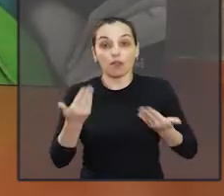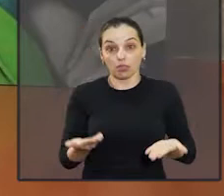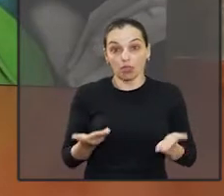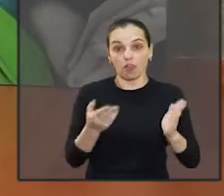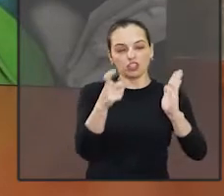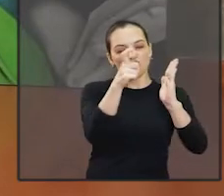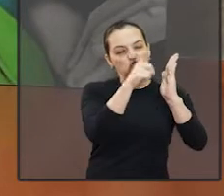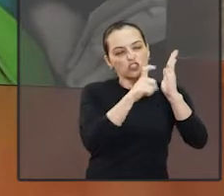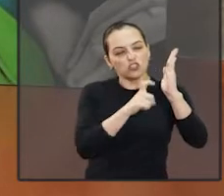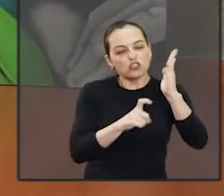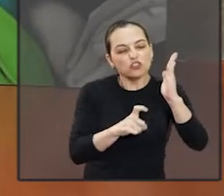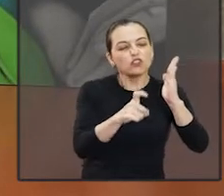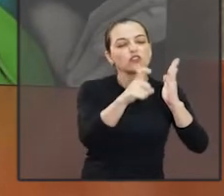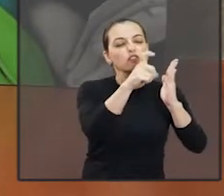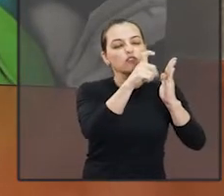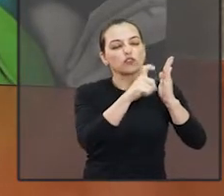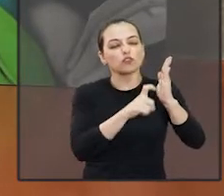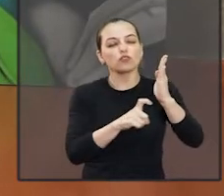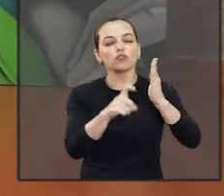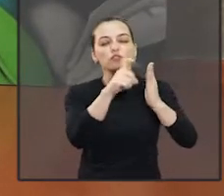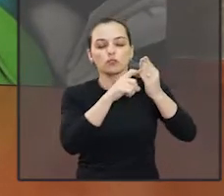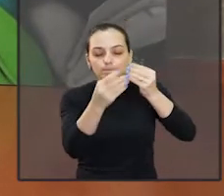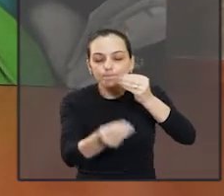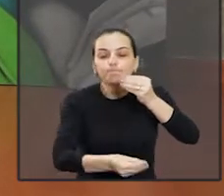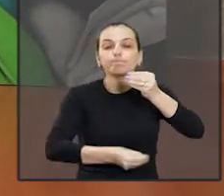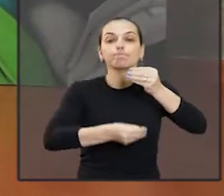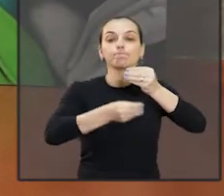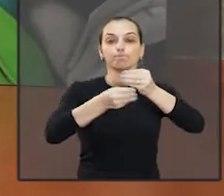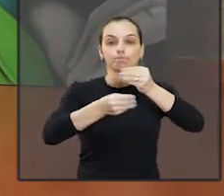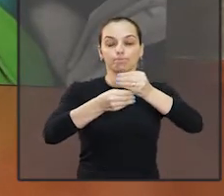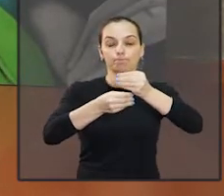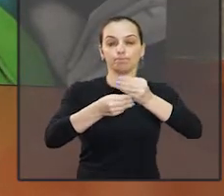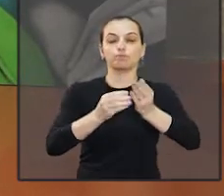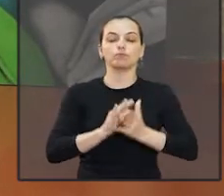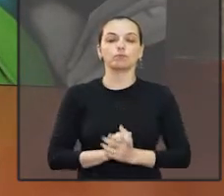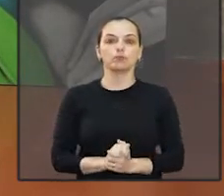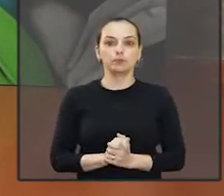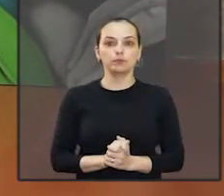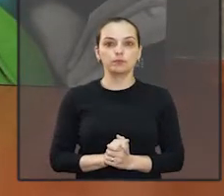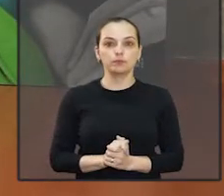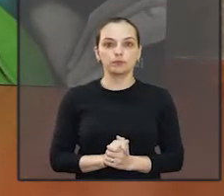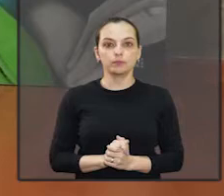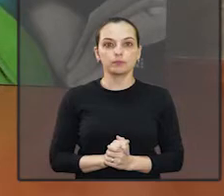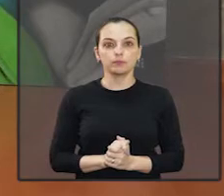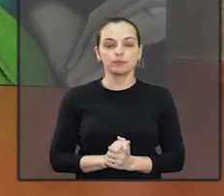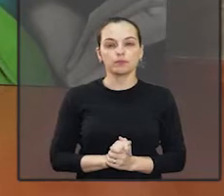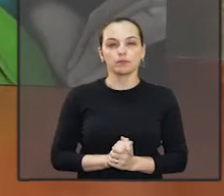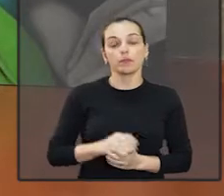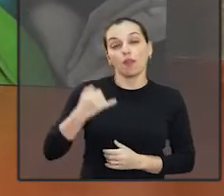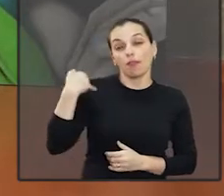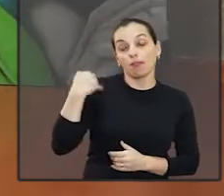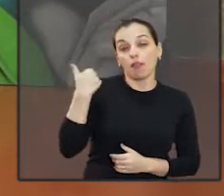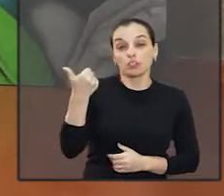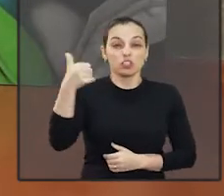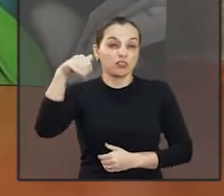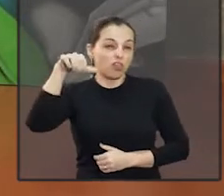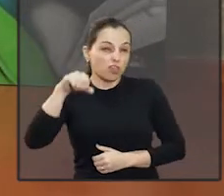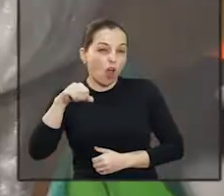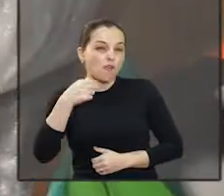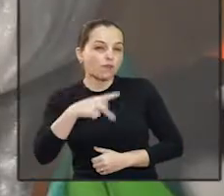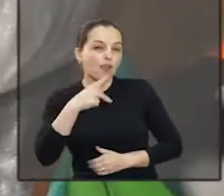tal. Então eu escolhi a faculdade de publicidade e comunicação por causa do grafite, na real,